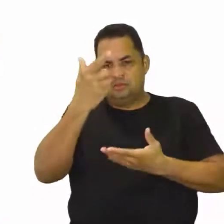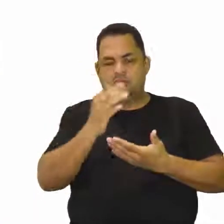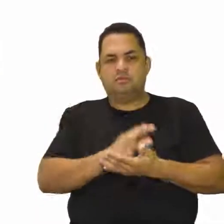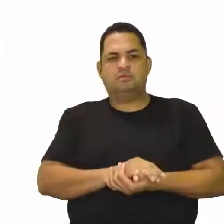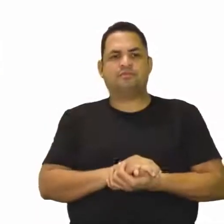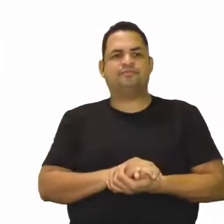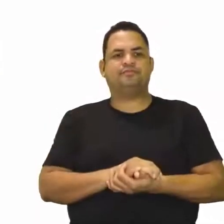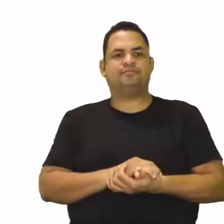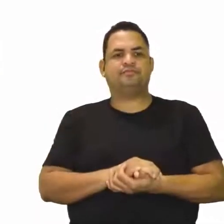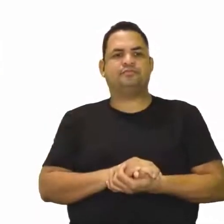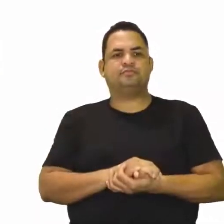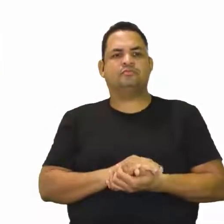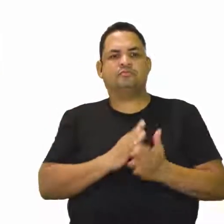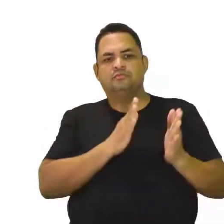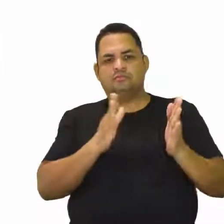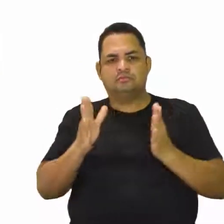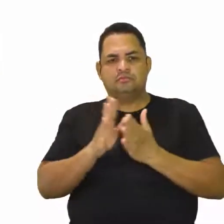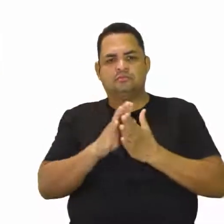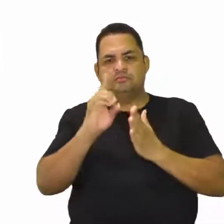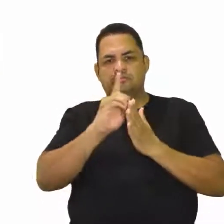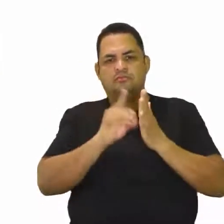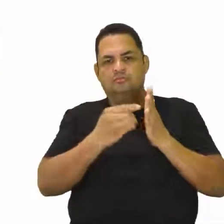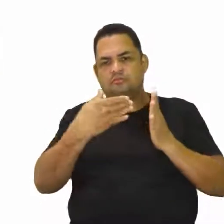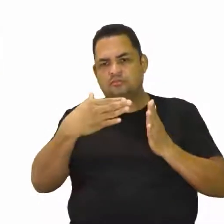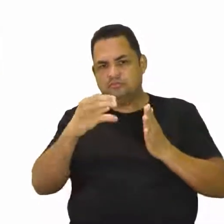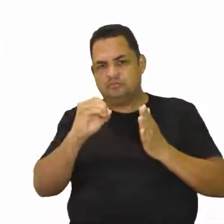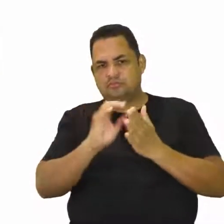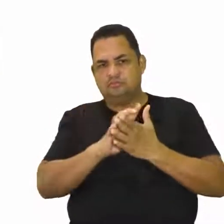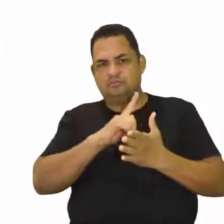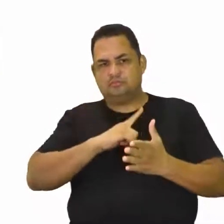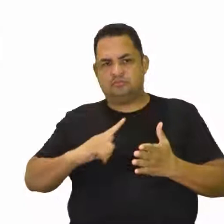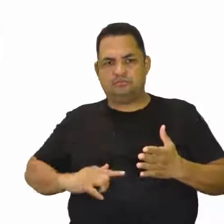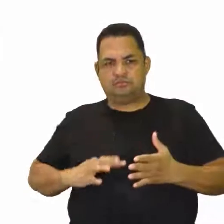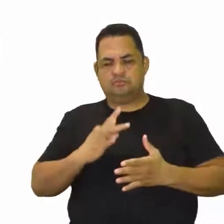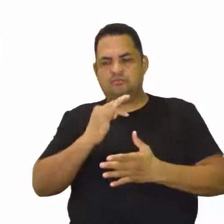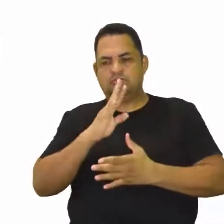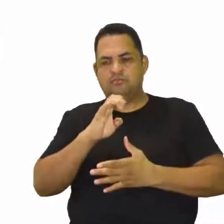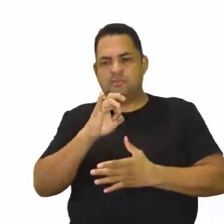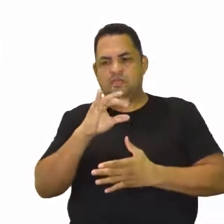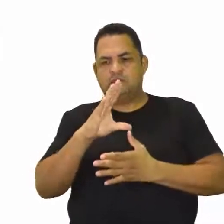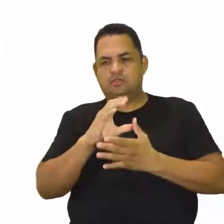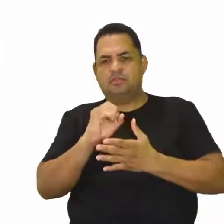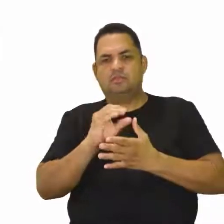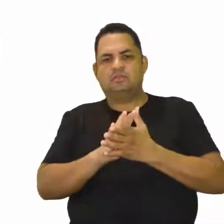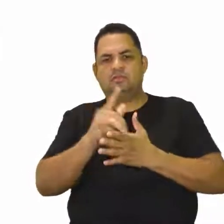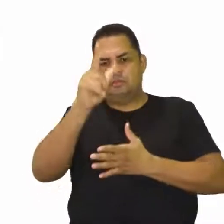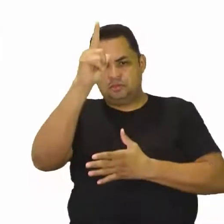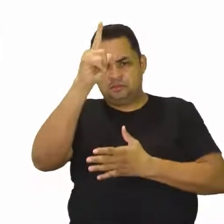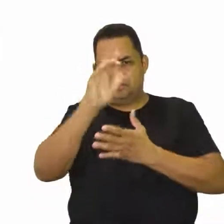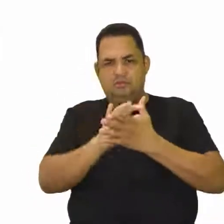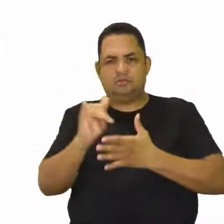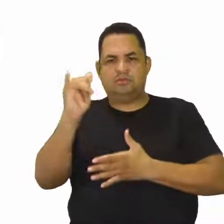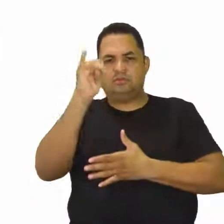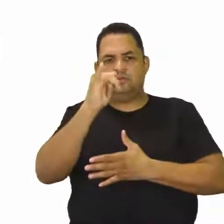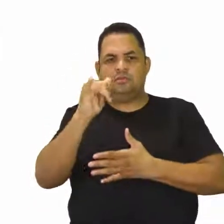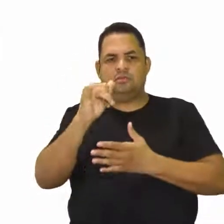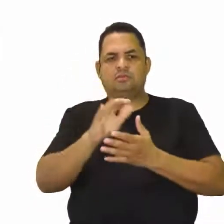Ok? Durante a década de 30, os governos totalitários da Alemanha, da Itália,